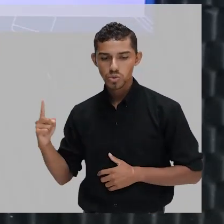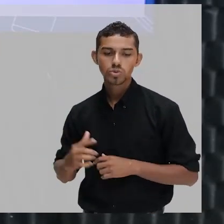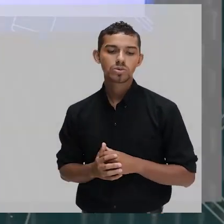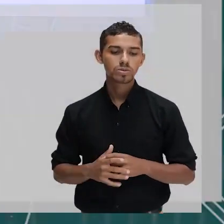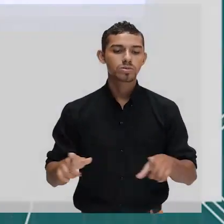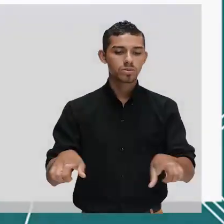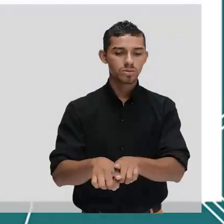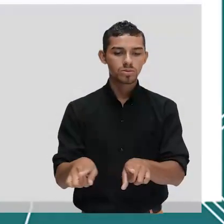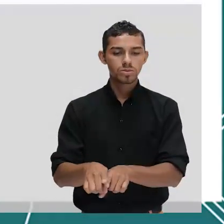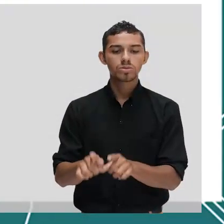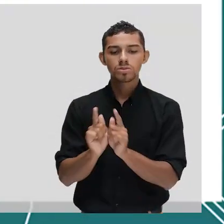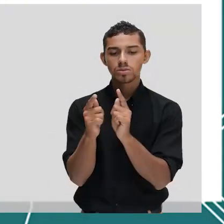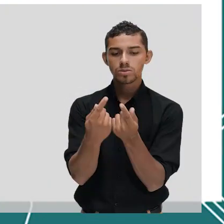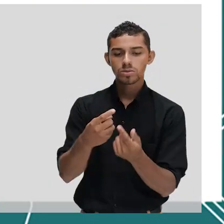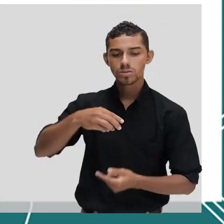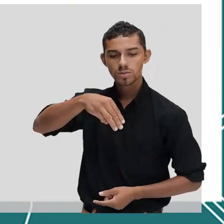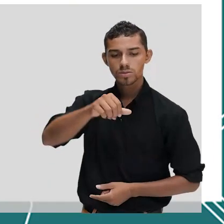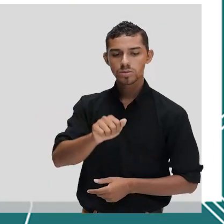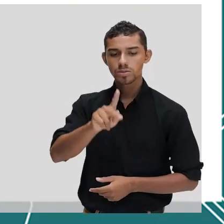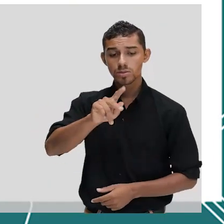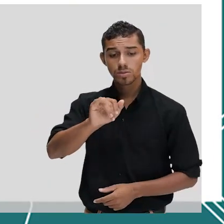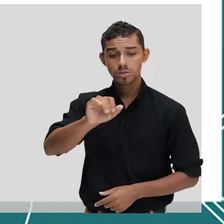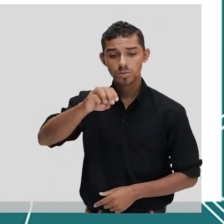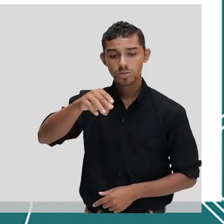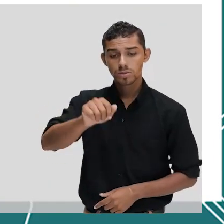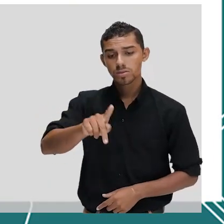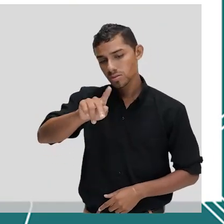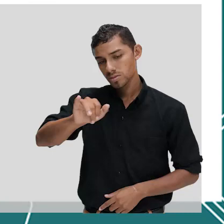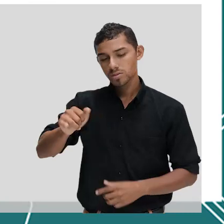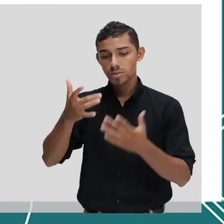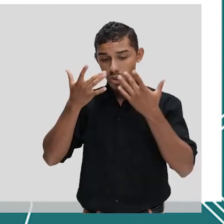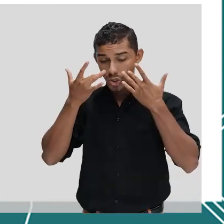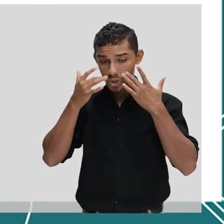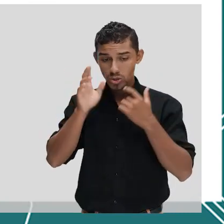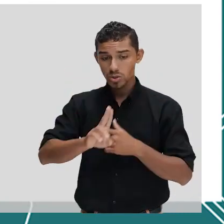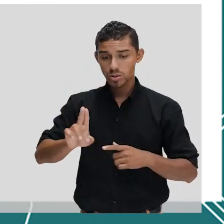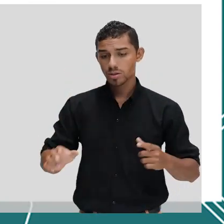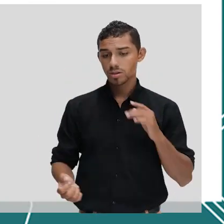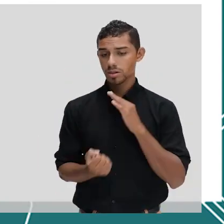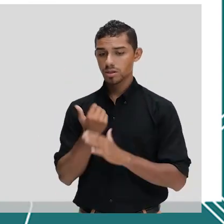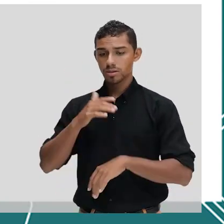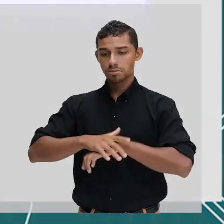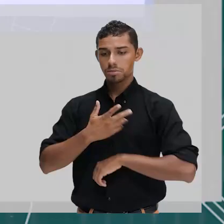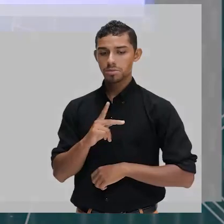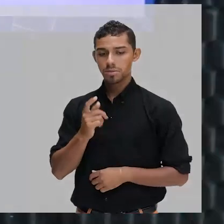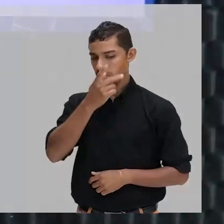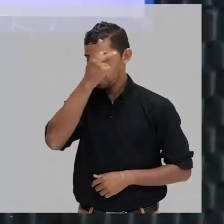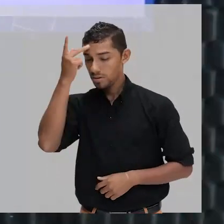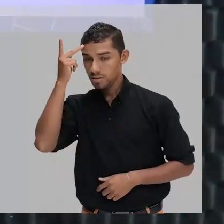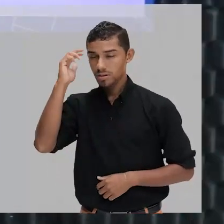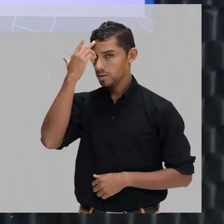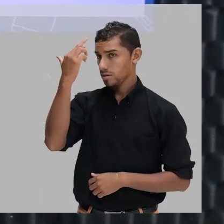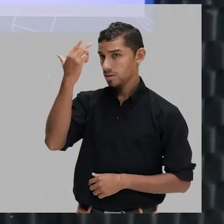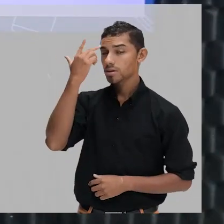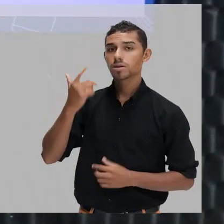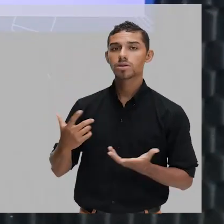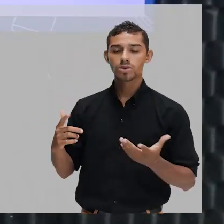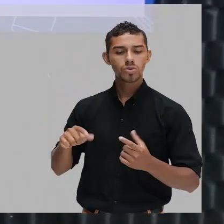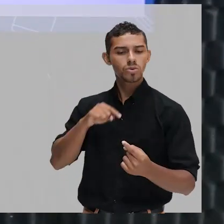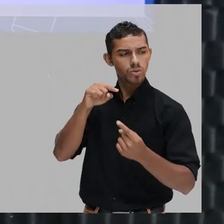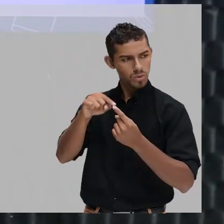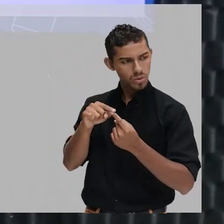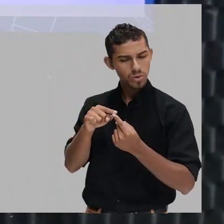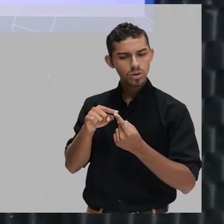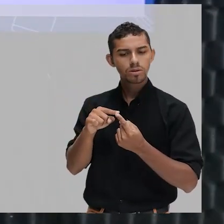Mac Mac de teatro, que a gente vai fechar aqui, que ele utiliza, né, para a criação de personagens de histórias,